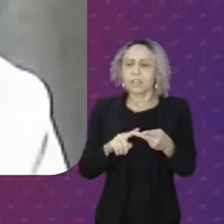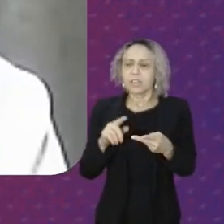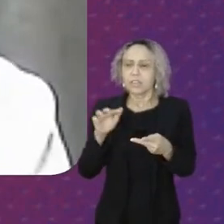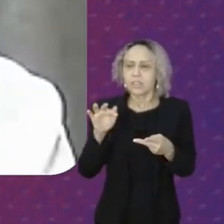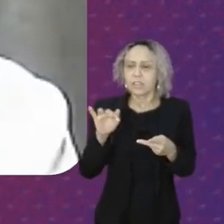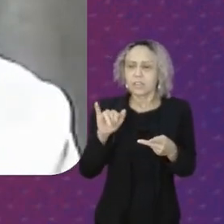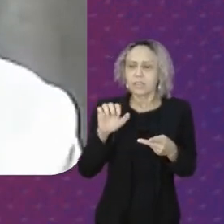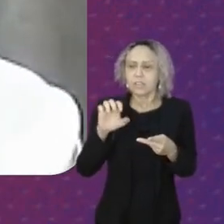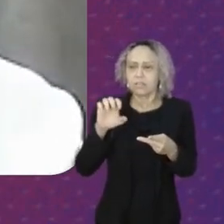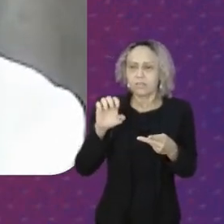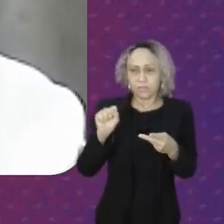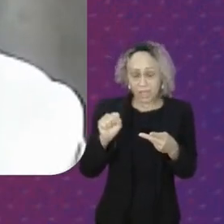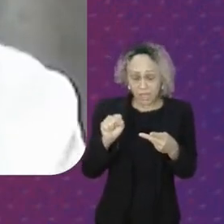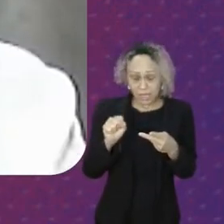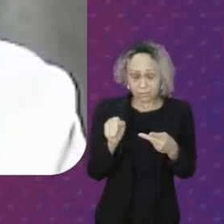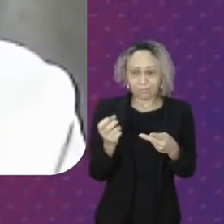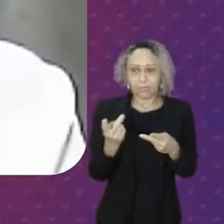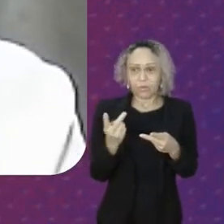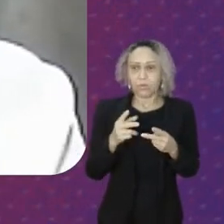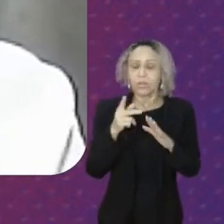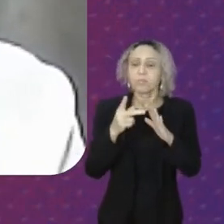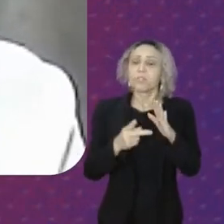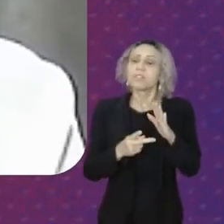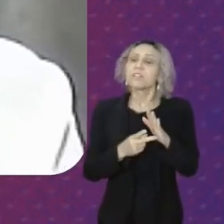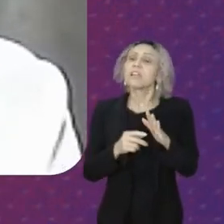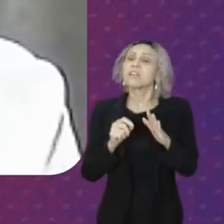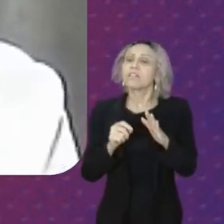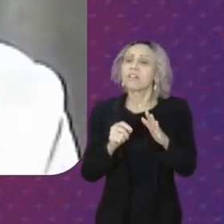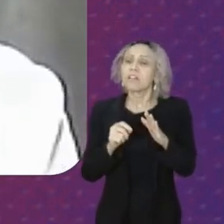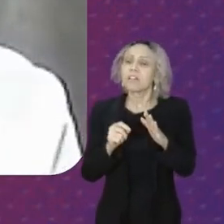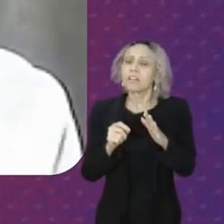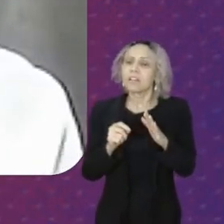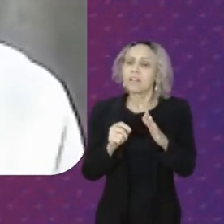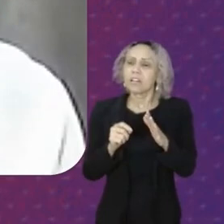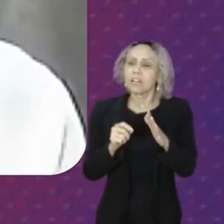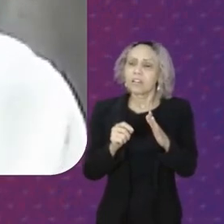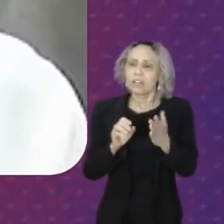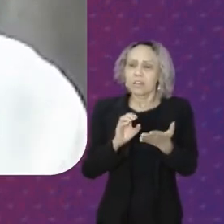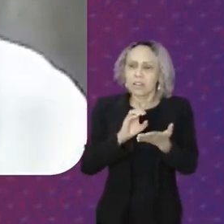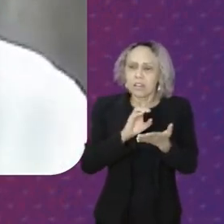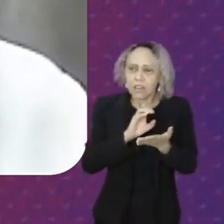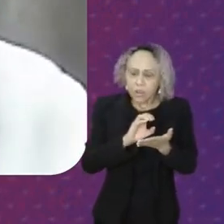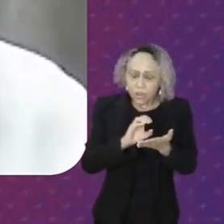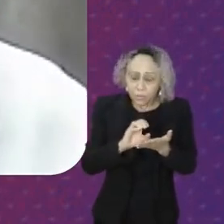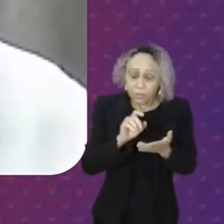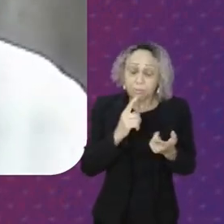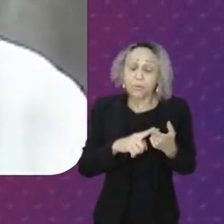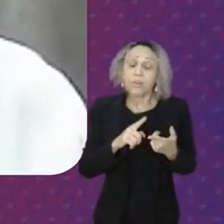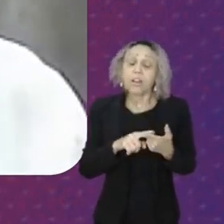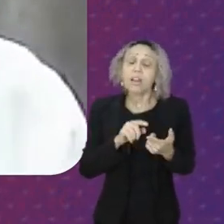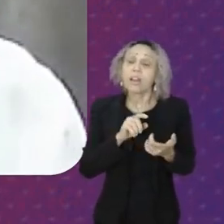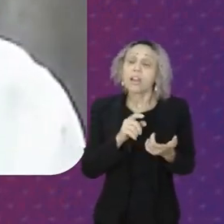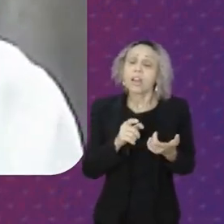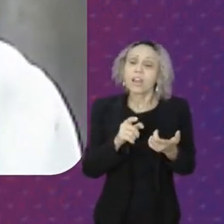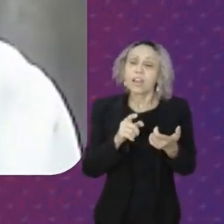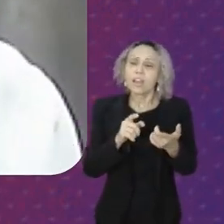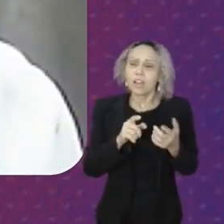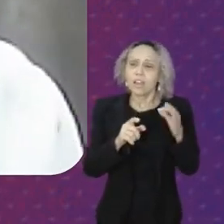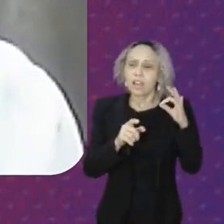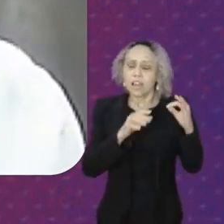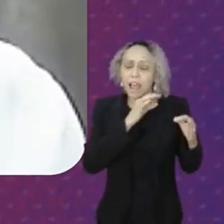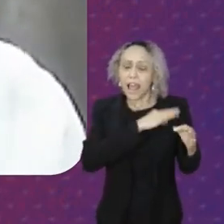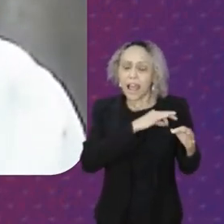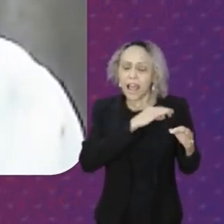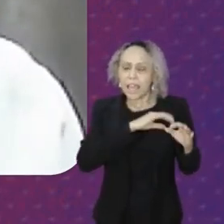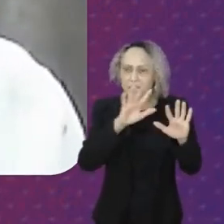do ProUni e do FIES, por que eu estou puxando isso? Porque a renda da família, muitas famílias